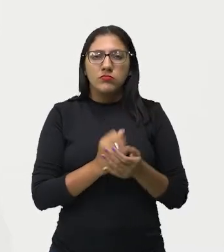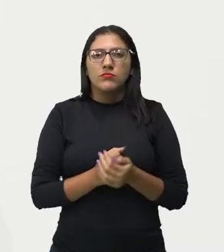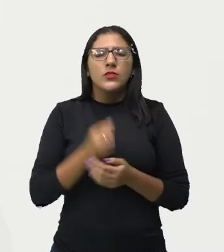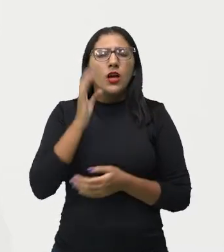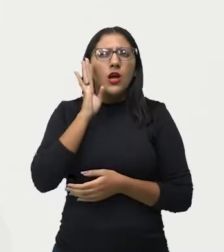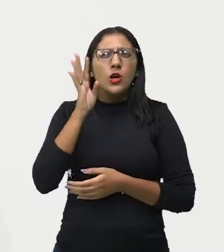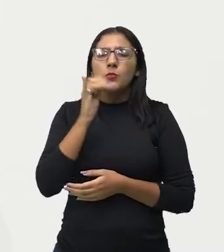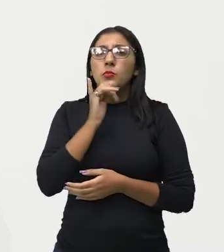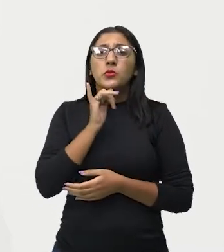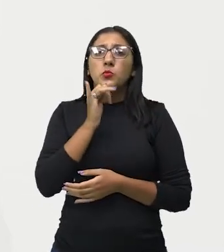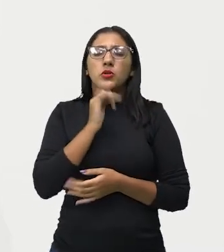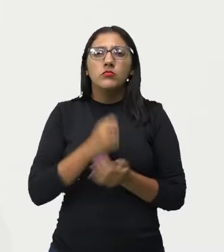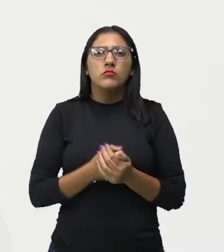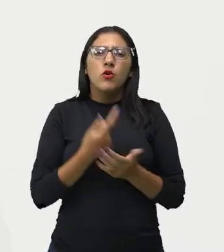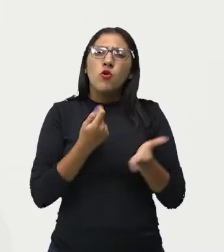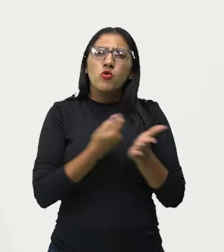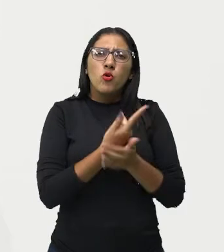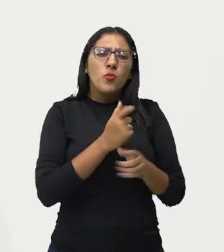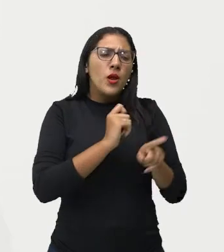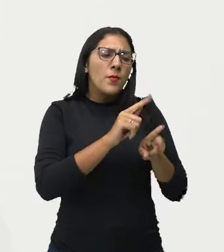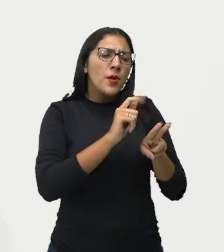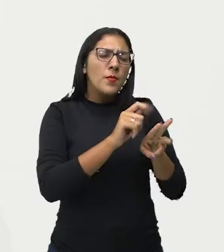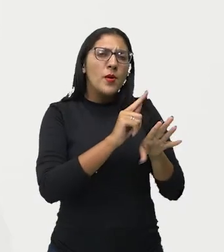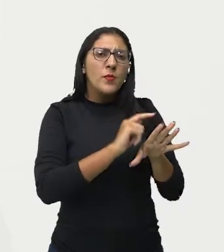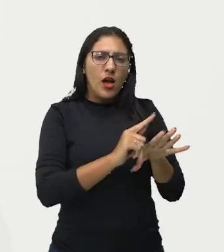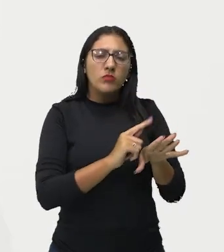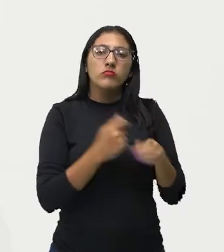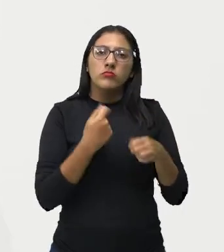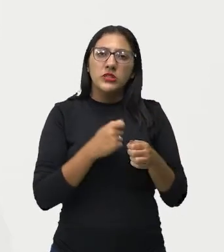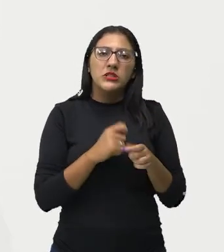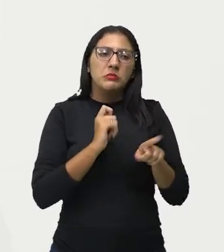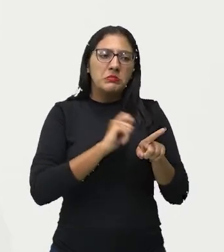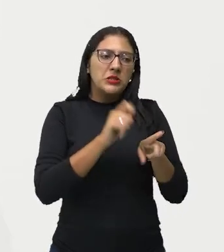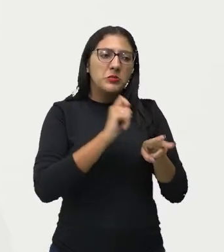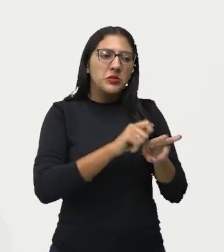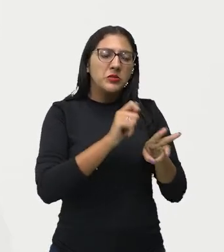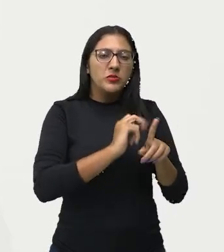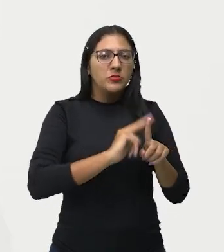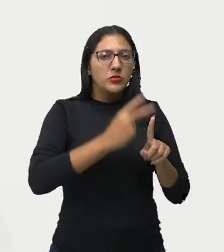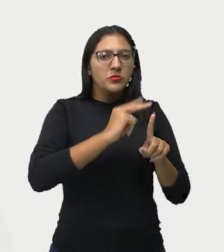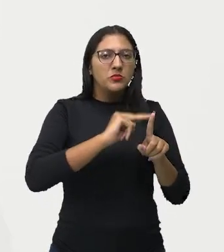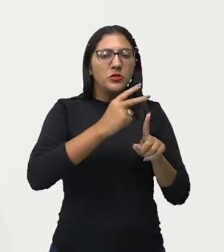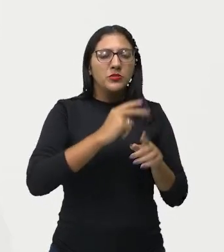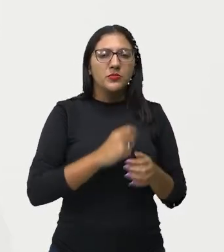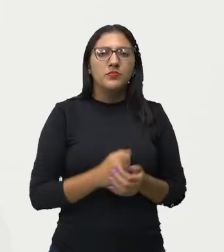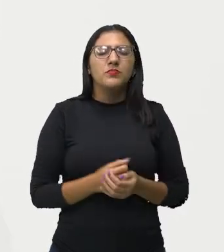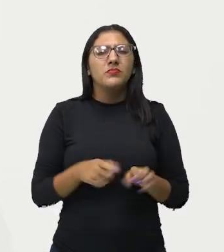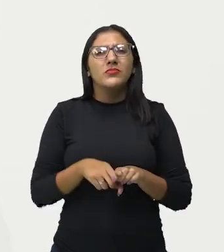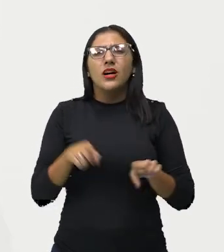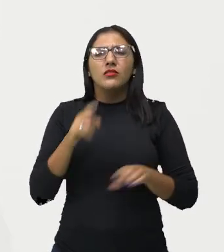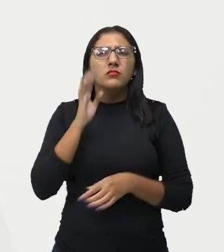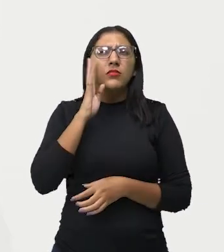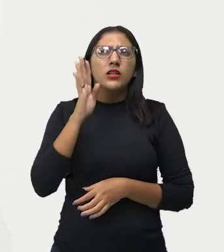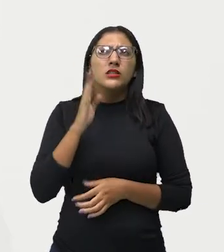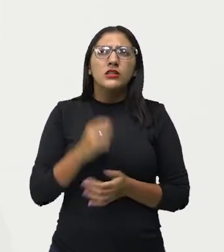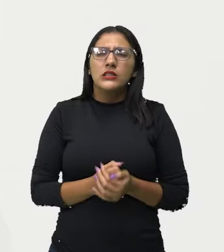Imagina que você comprou parcelado, você vai pagar juro por aquele parcelamento, tá legal? Mas imagina que você está